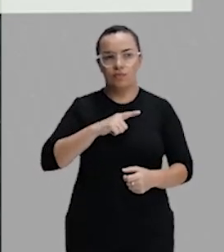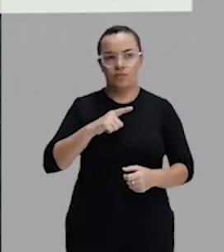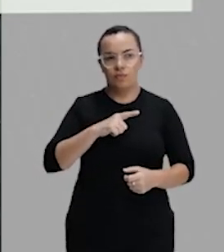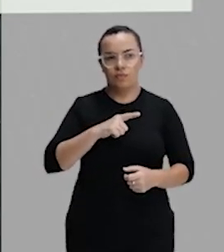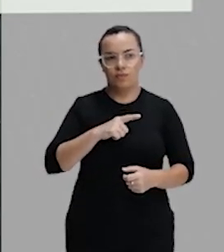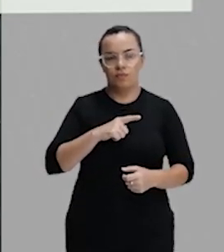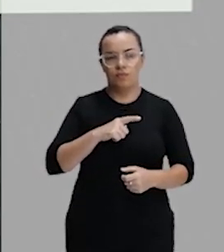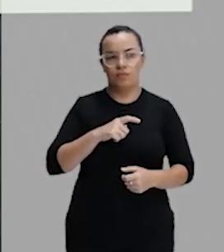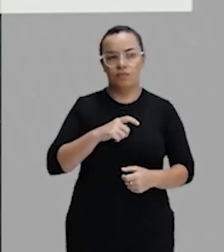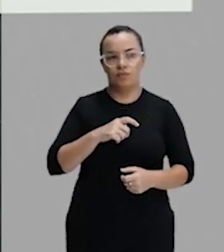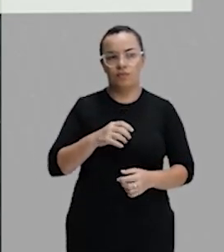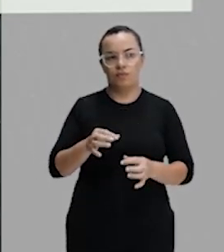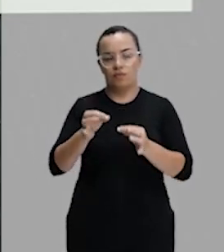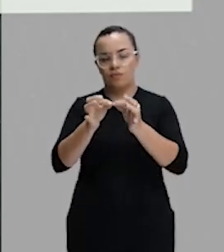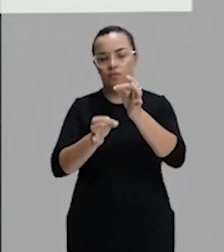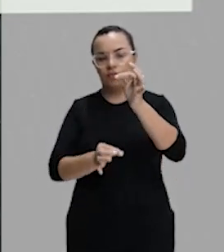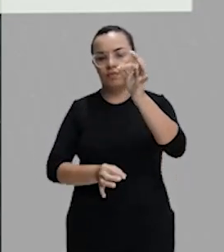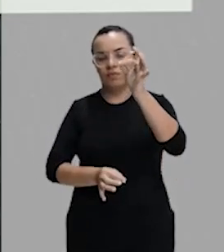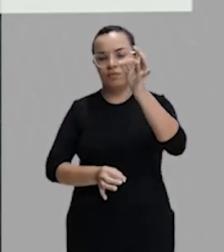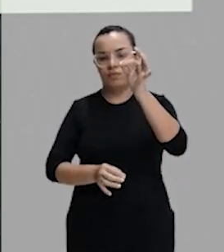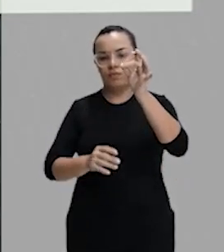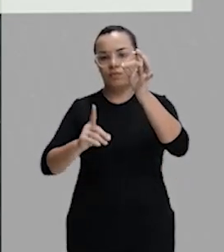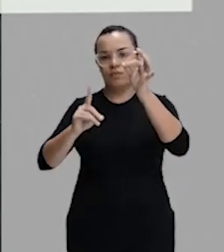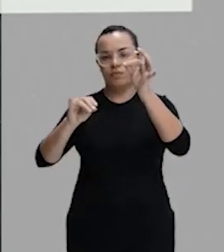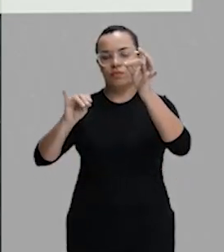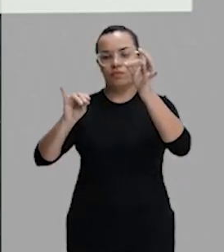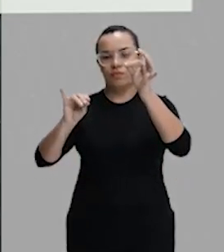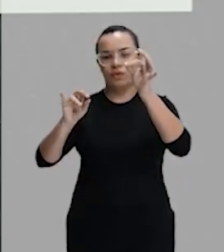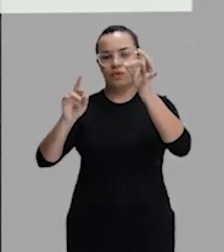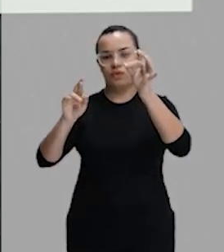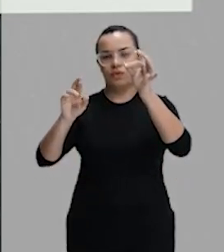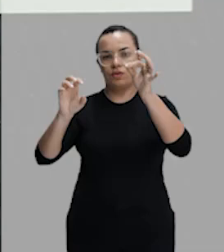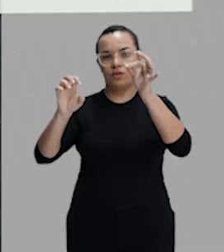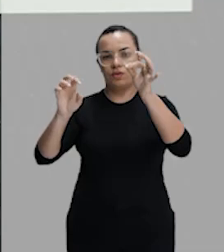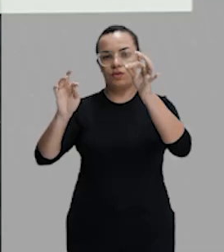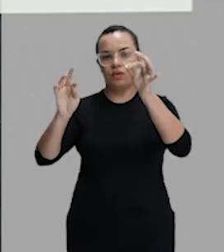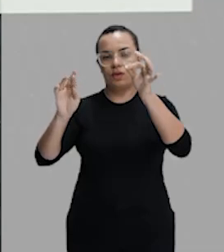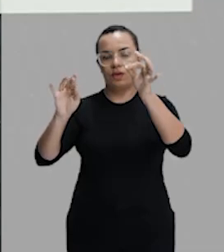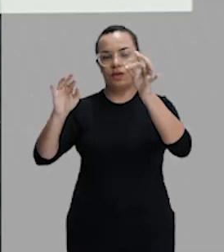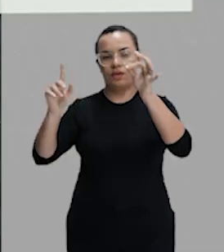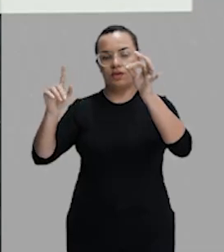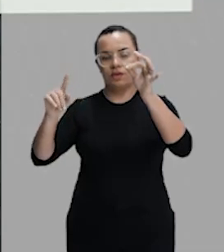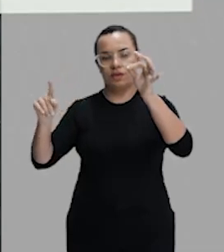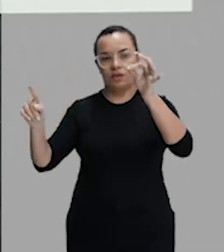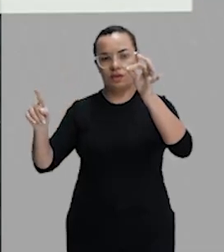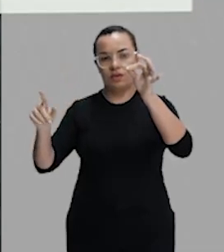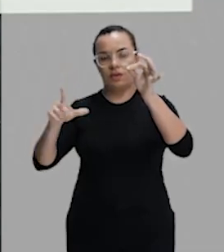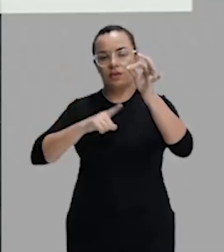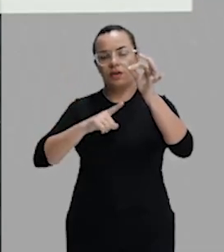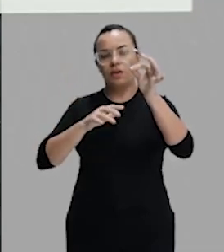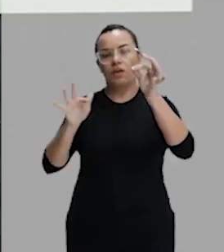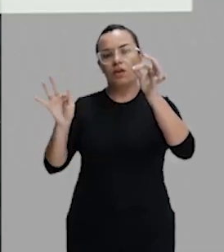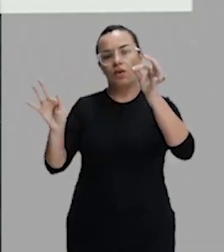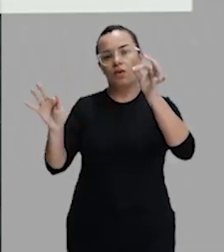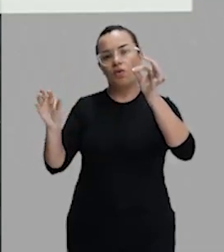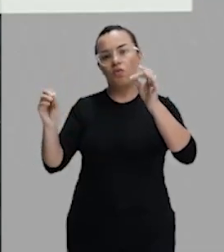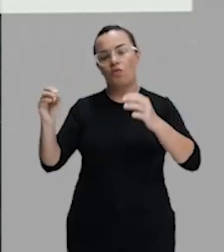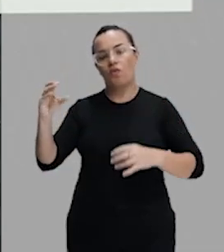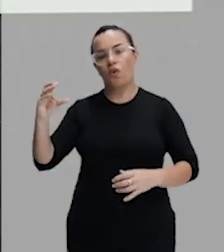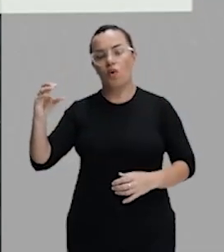eixo diretriz, tá? O eixo diretriz você tem um foco, que são os elementos principais, porque são os